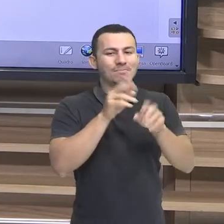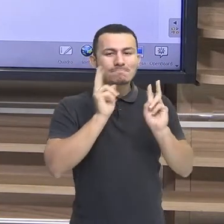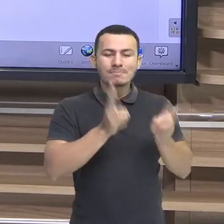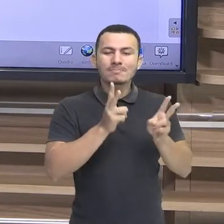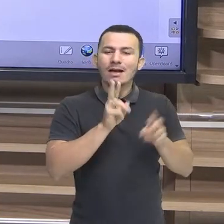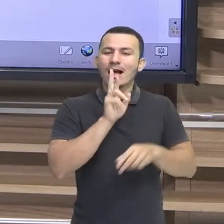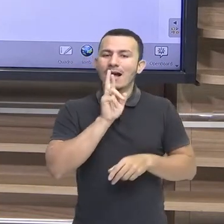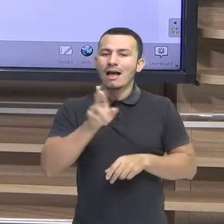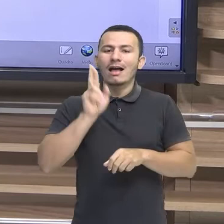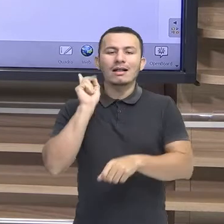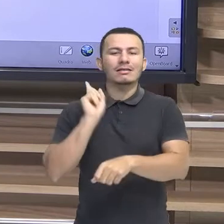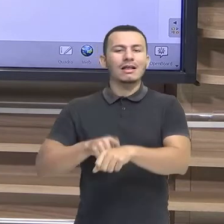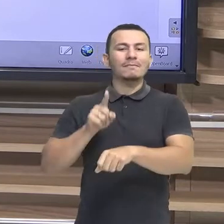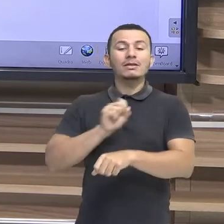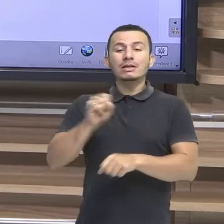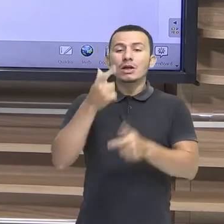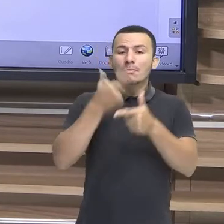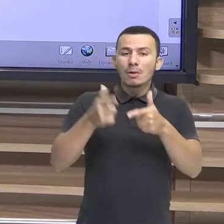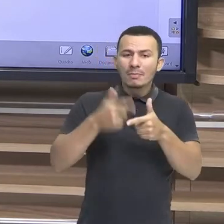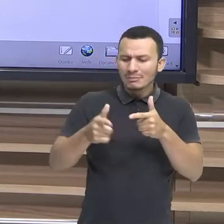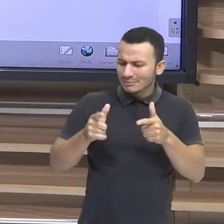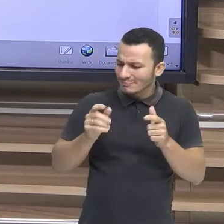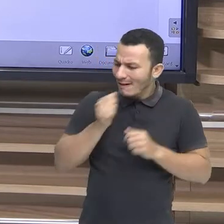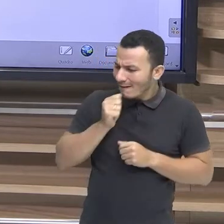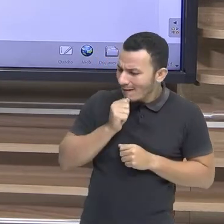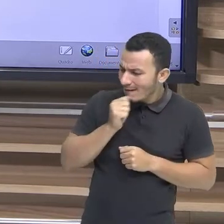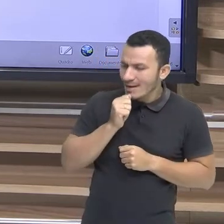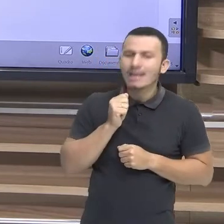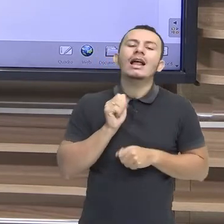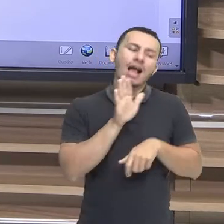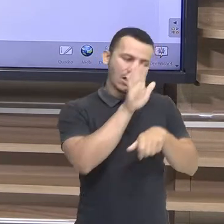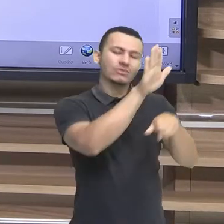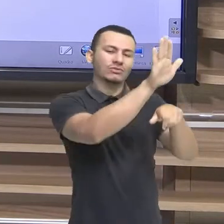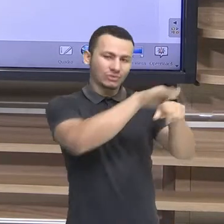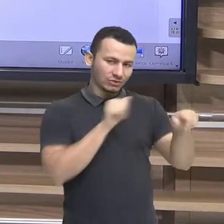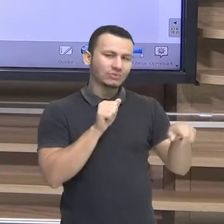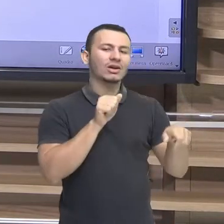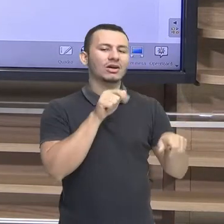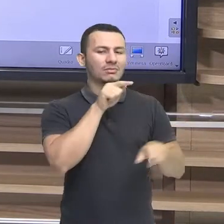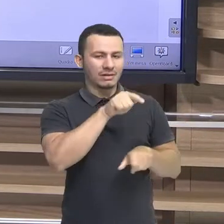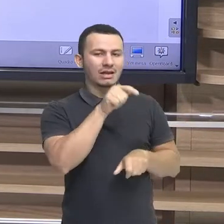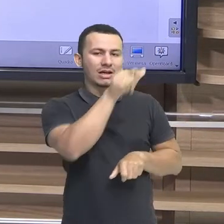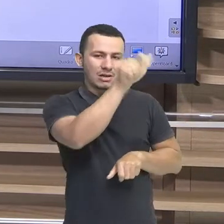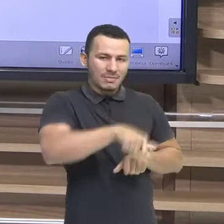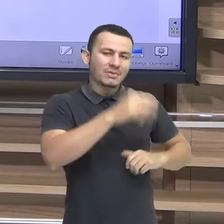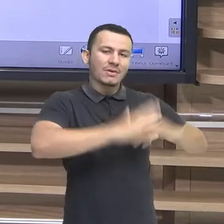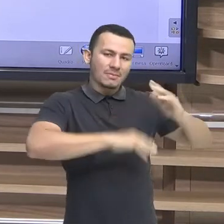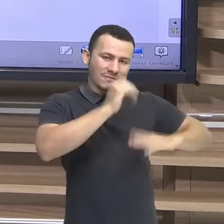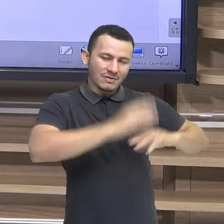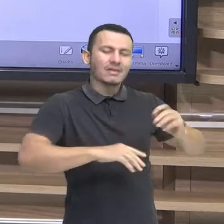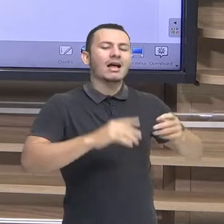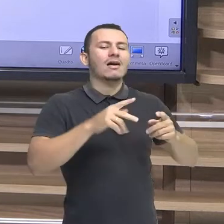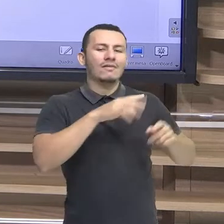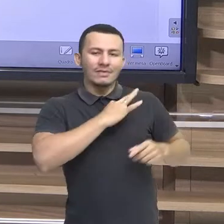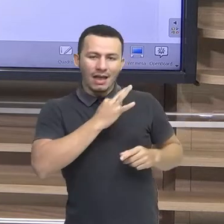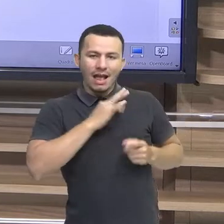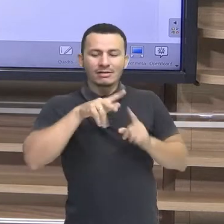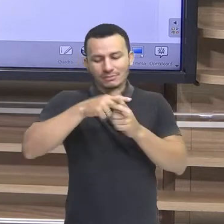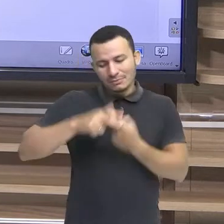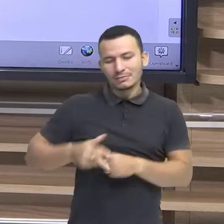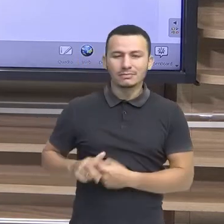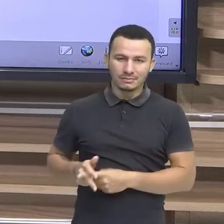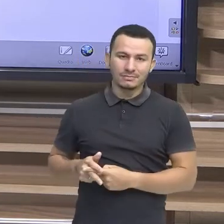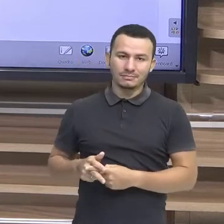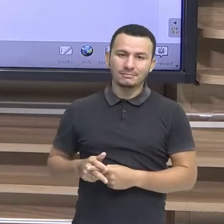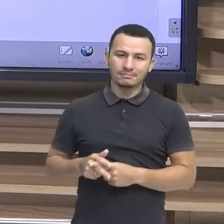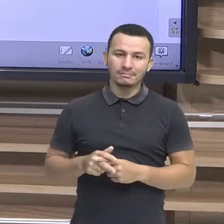não resolver o problema naquele momento, aí você vai ter que recorrer, né, a alguém que conheça mais do que você. Não é